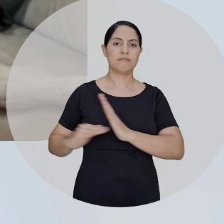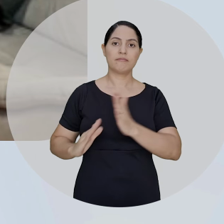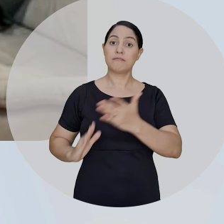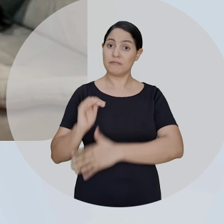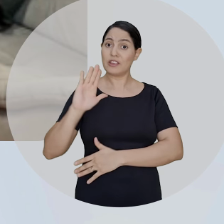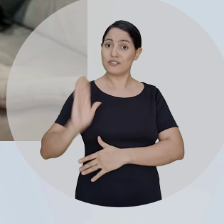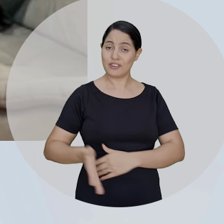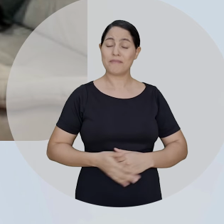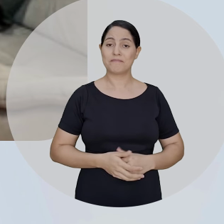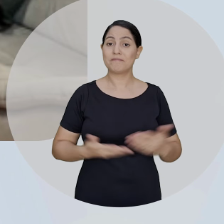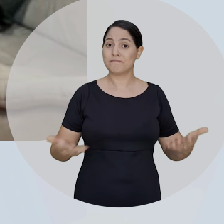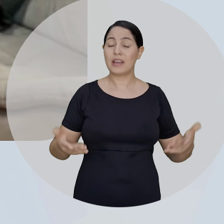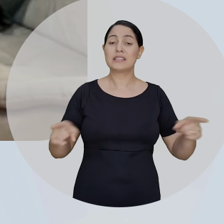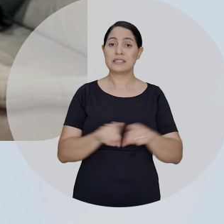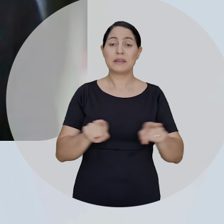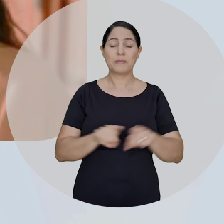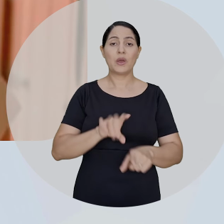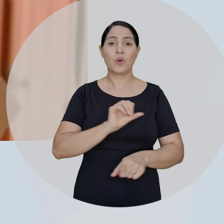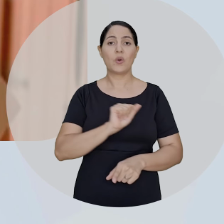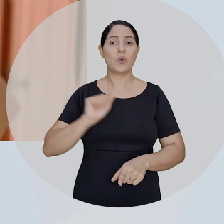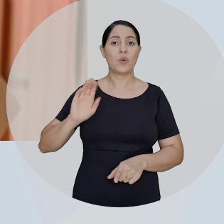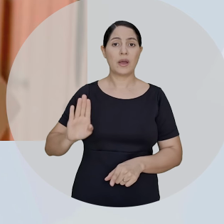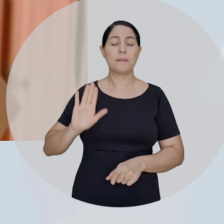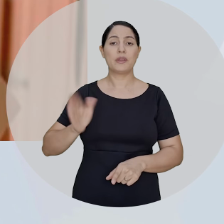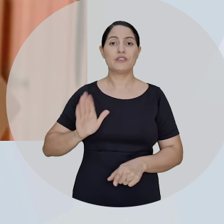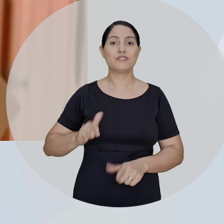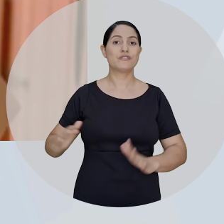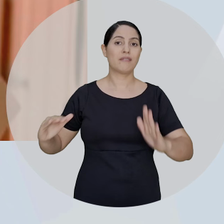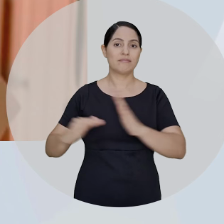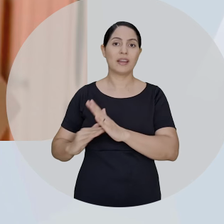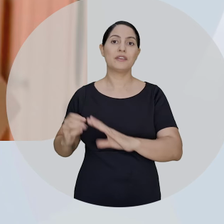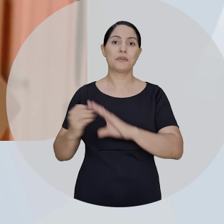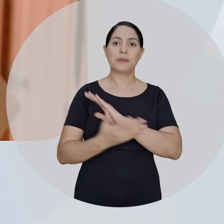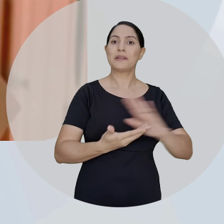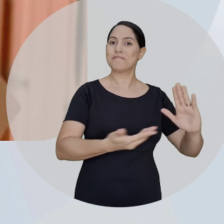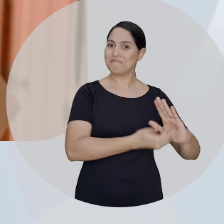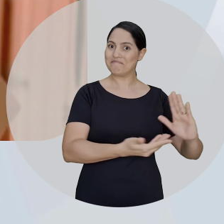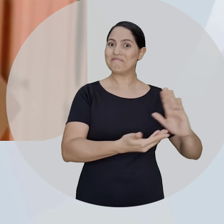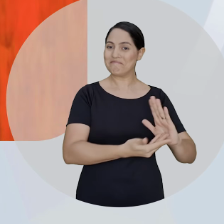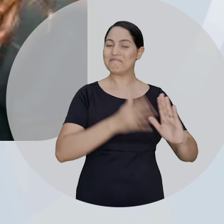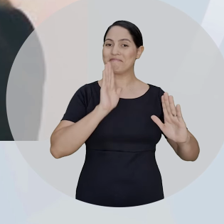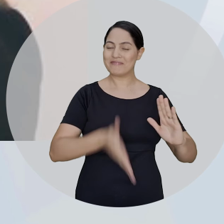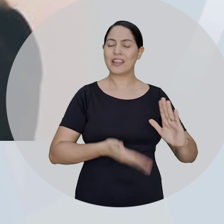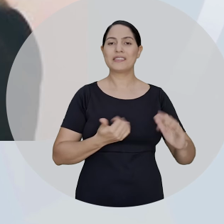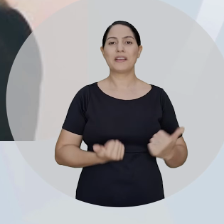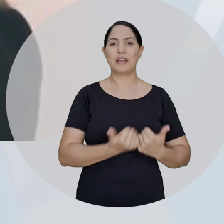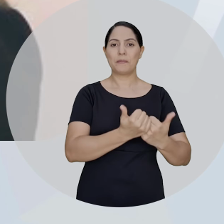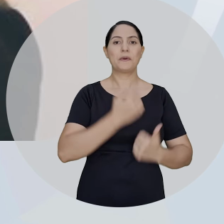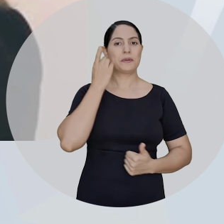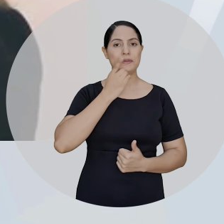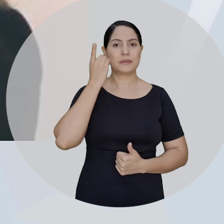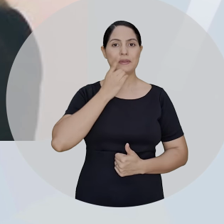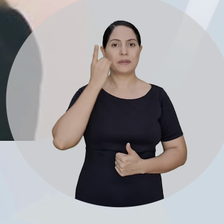à atuação da OAB, o projeto de lei 850 passou pelo Senado e seguiu para a Câmara, onde teve parecer favorável da